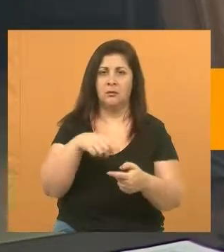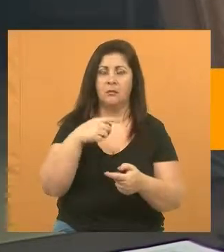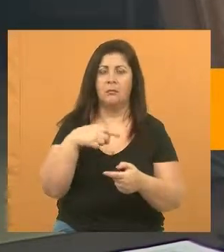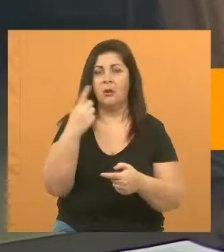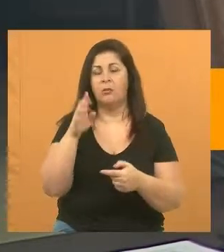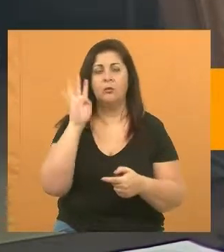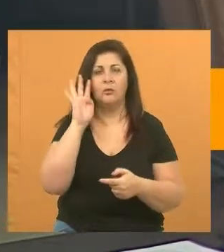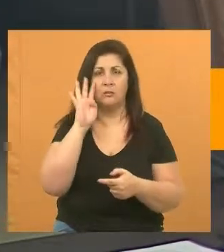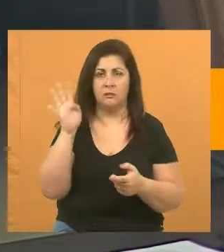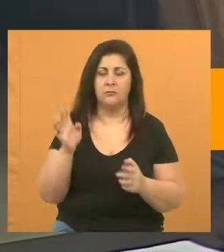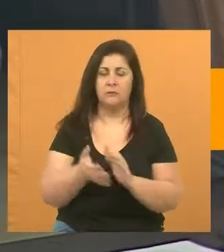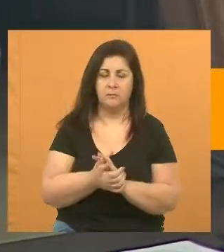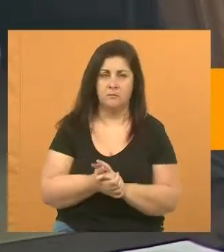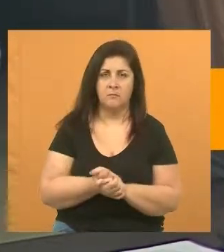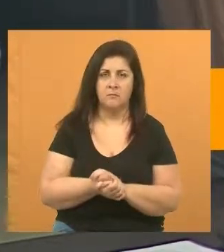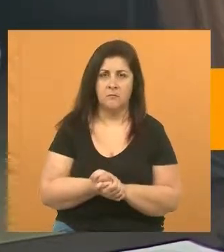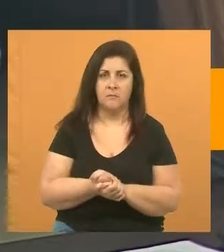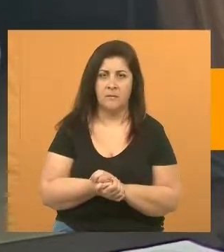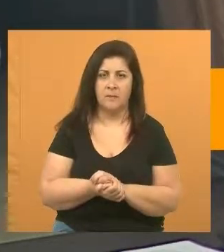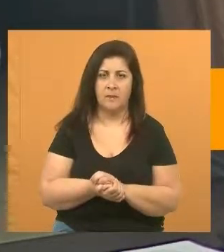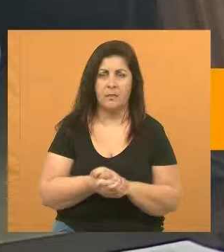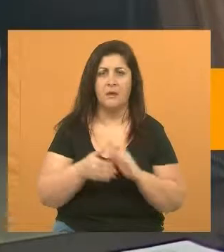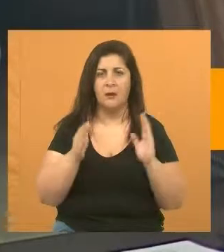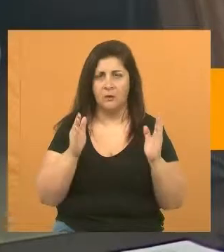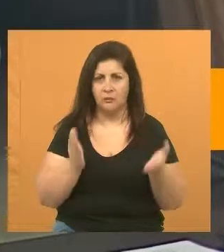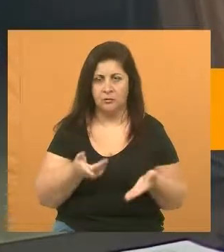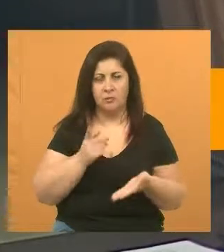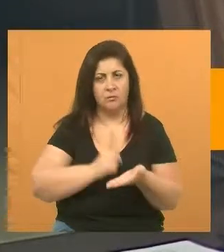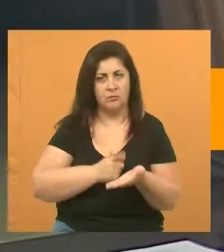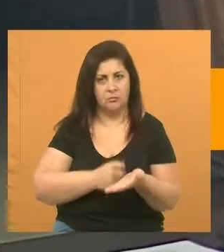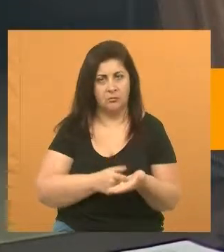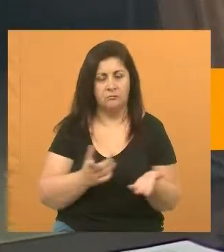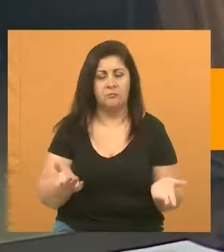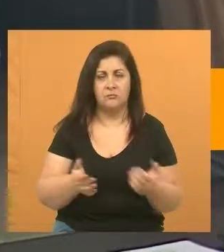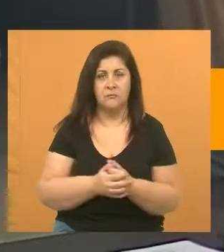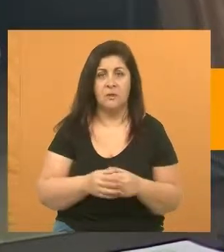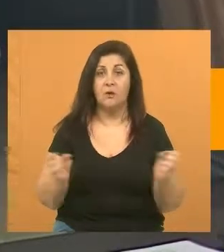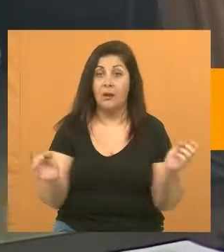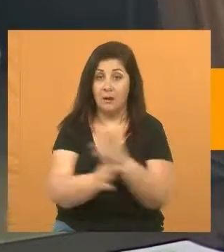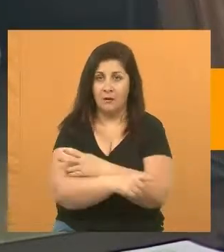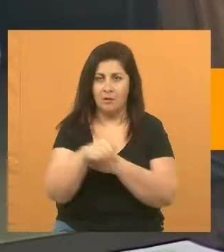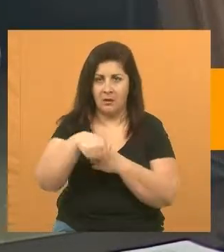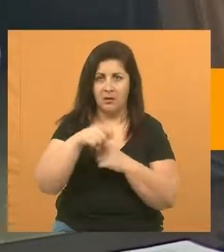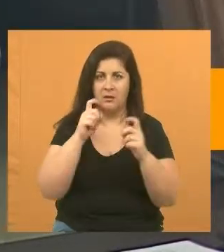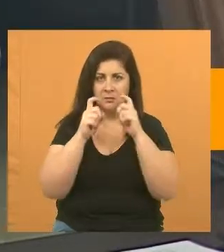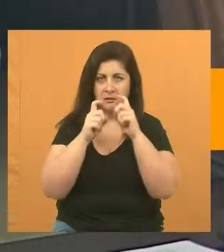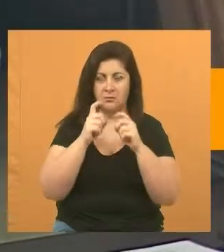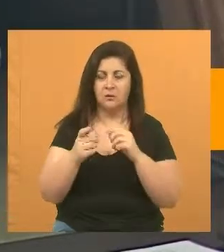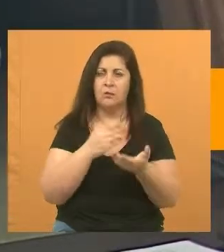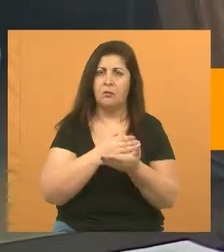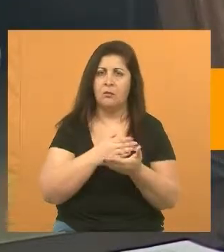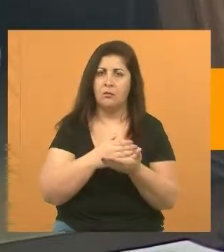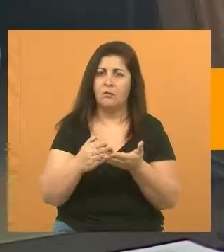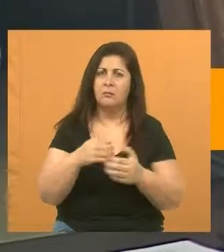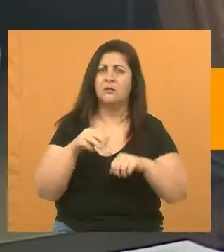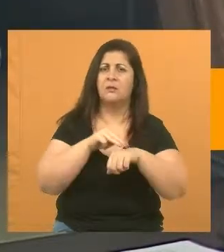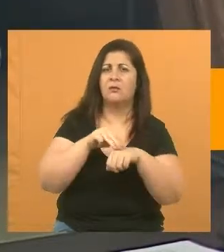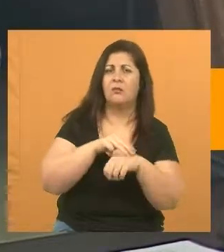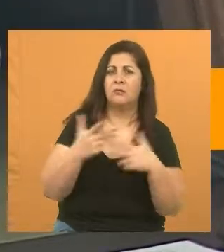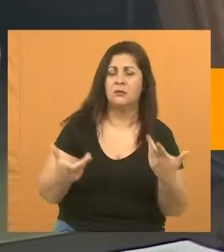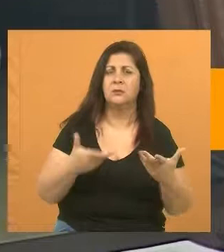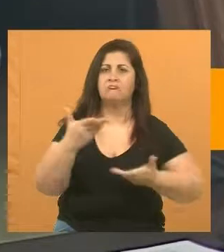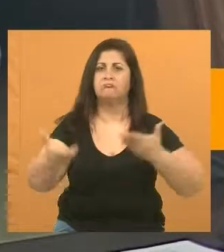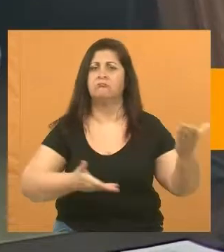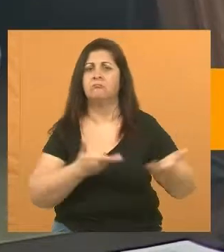que vem. Eu já faço aqui uma sugestão também, que assim que terminar essa sessão, que a gente conversasse sobre esse projeto para que